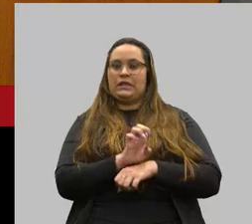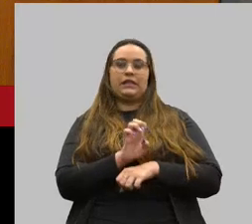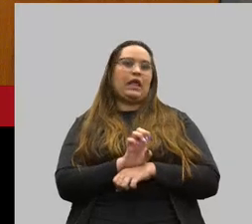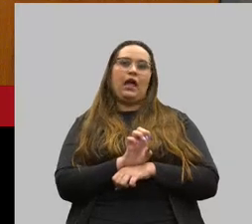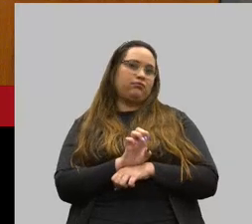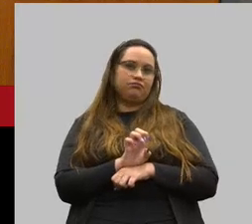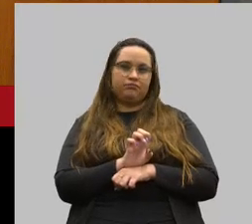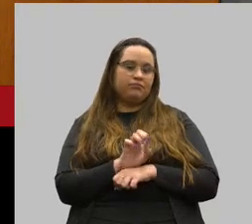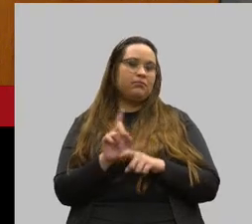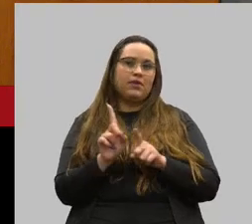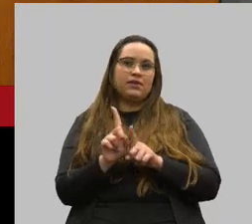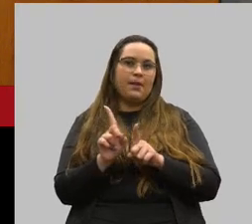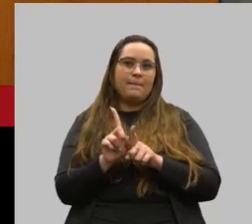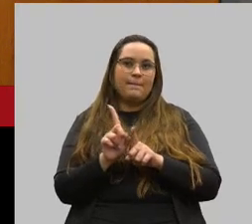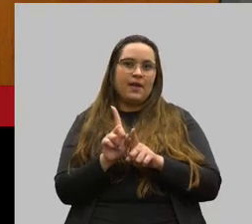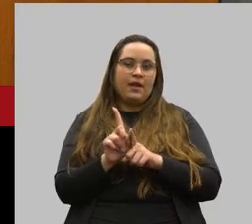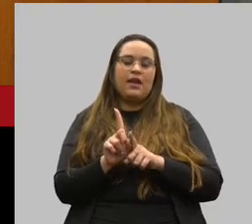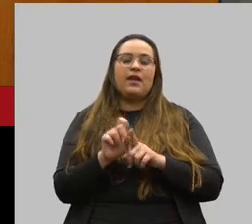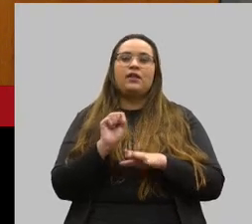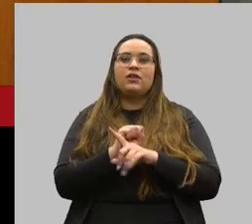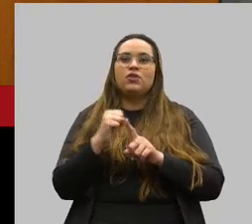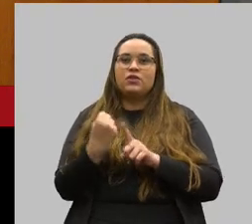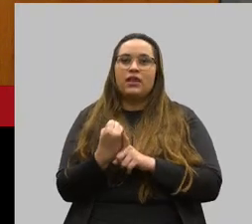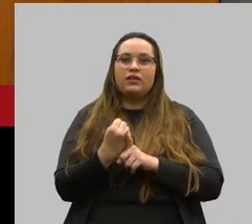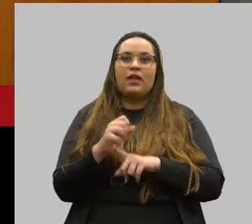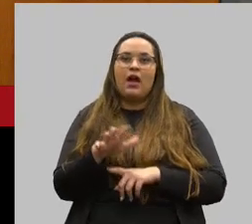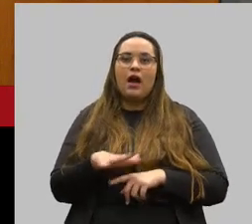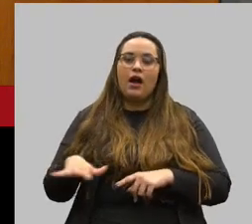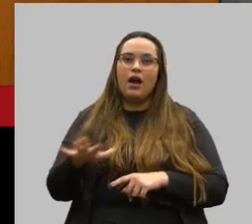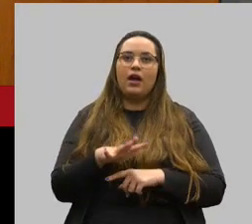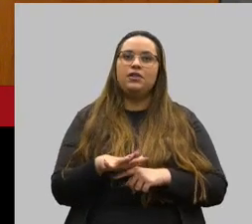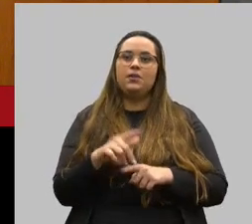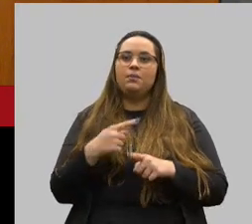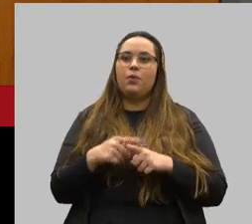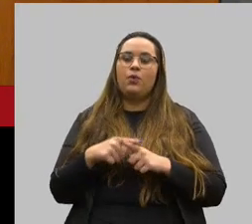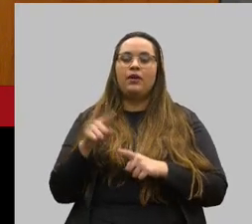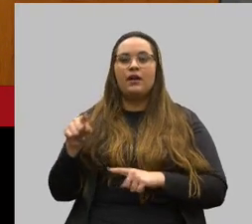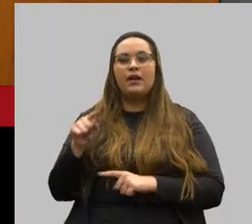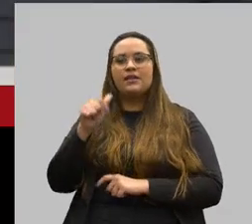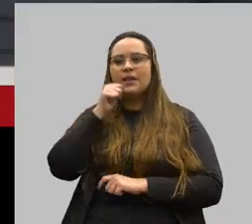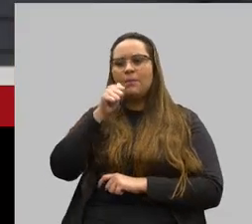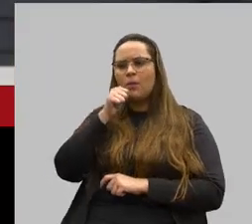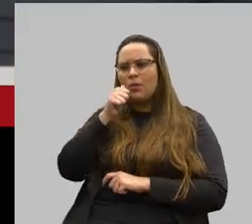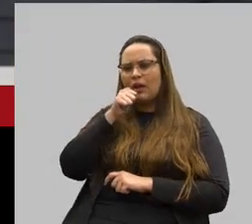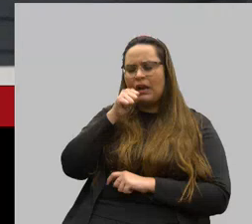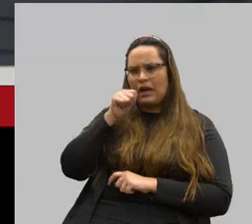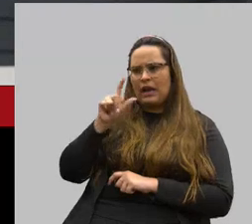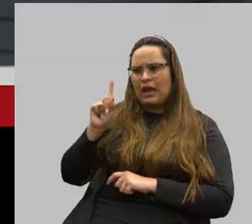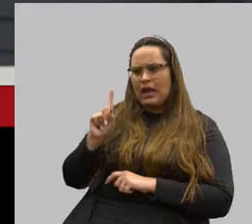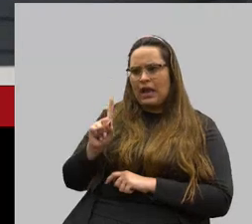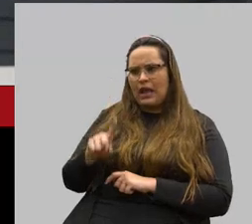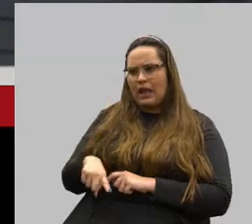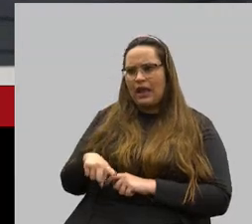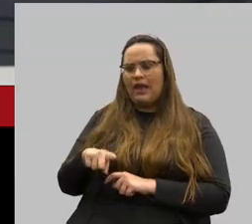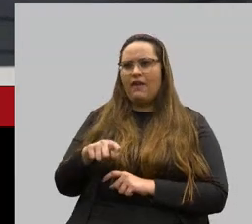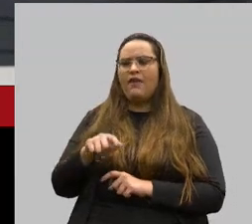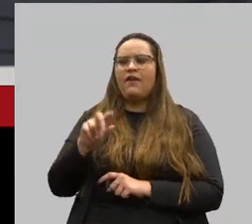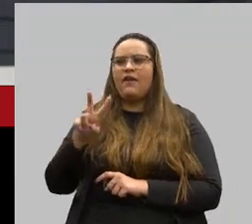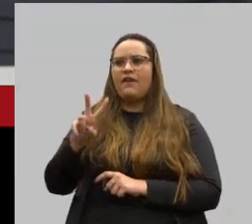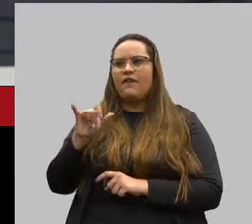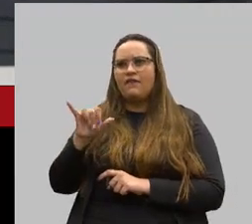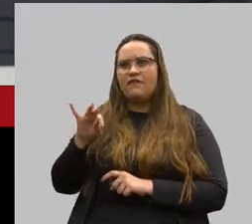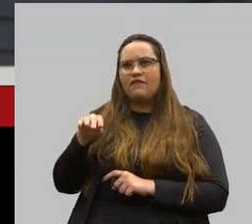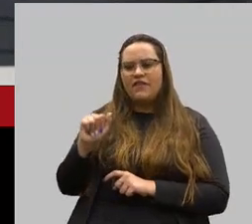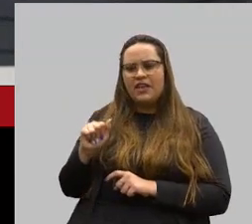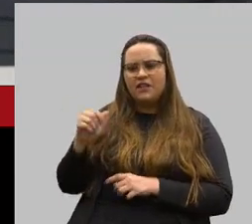também da sociedade como um todo né para que essa mulher eventualmente vítima e ela é vítima no ambiente doméstico no ambiente familiar